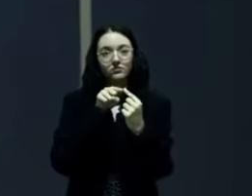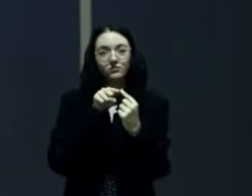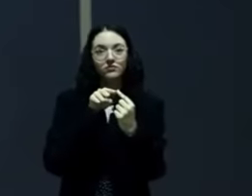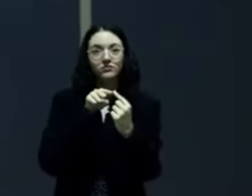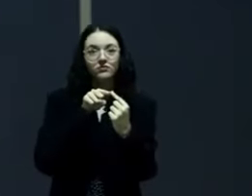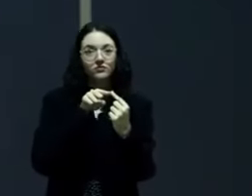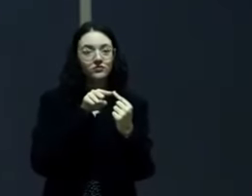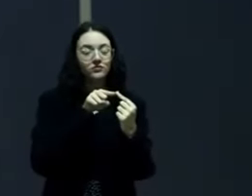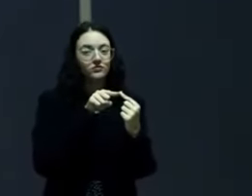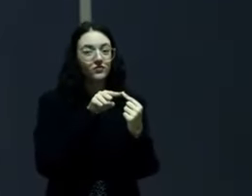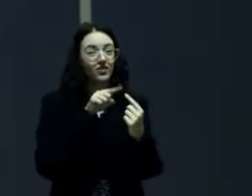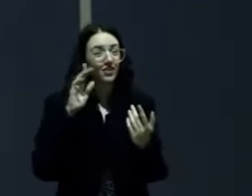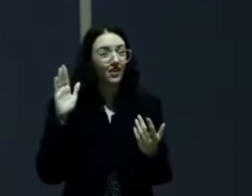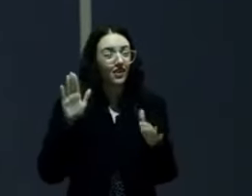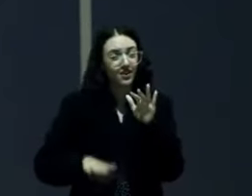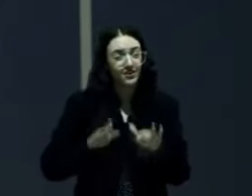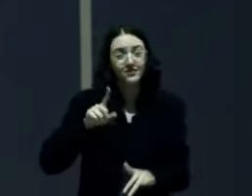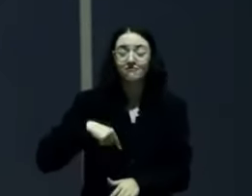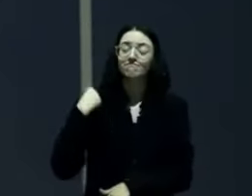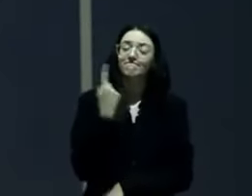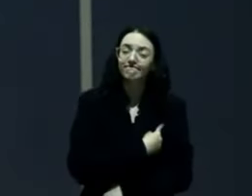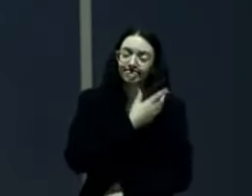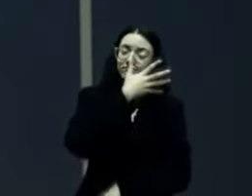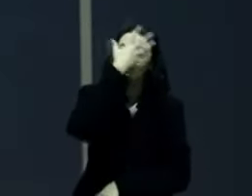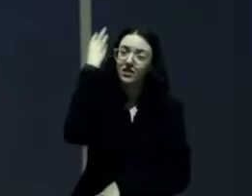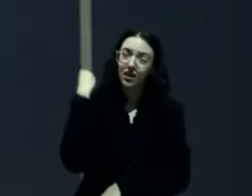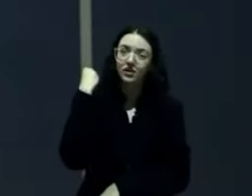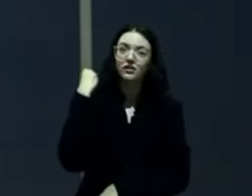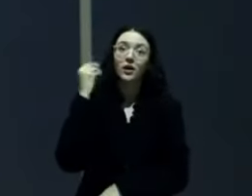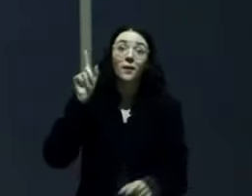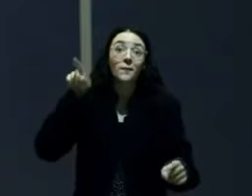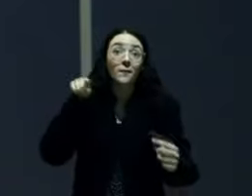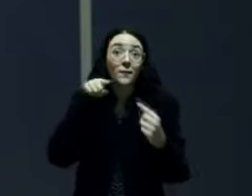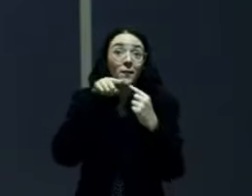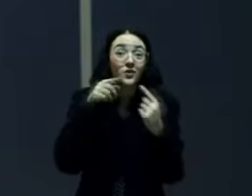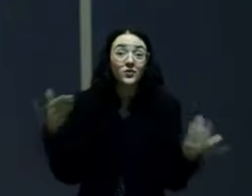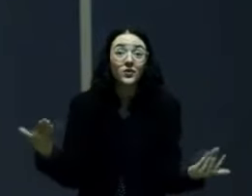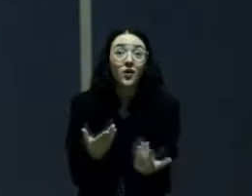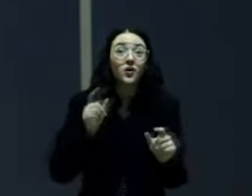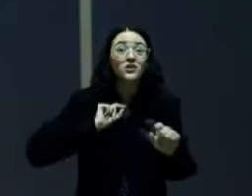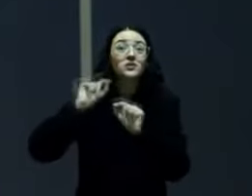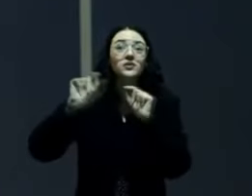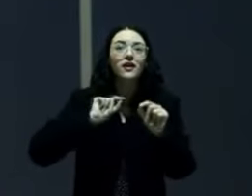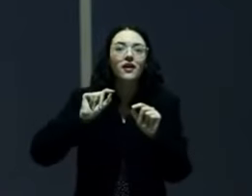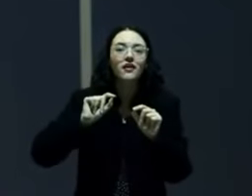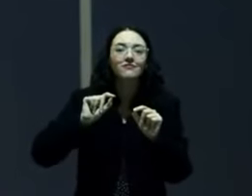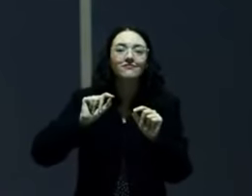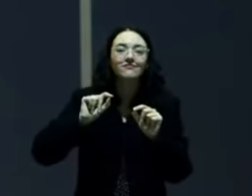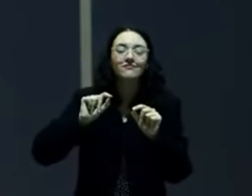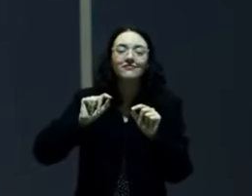E às vezes a gente esquece disso. E o meu propósito é apresentar o meu culto ao